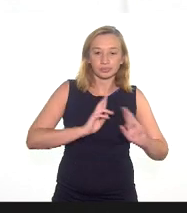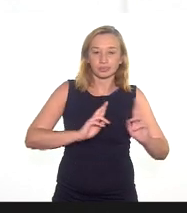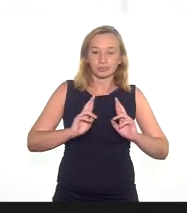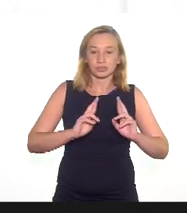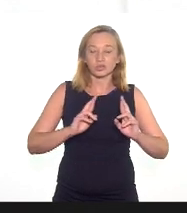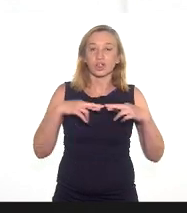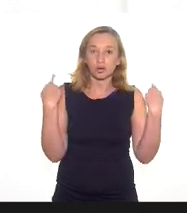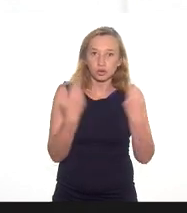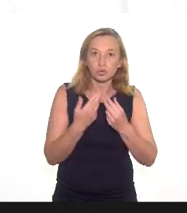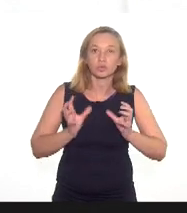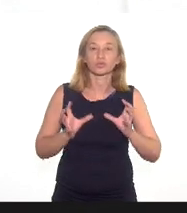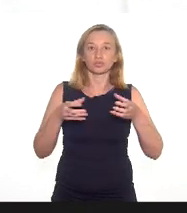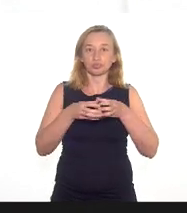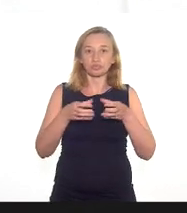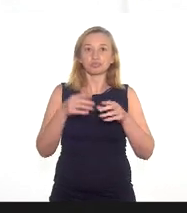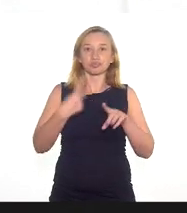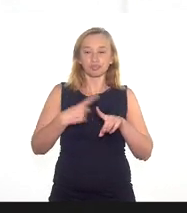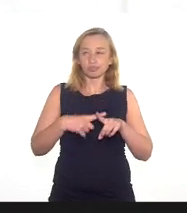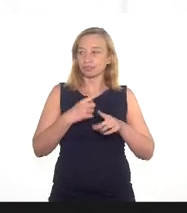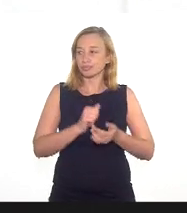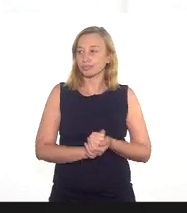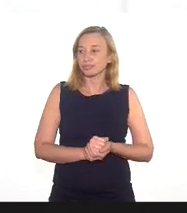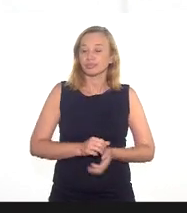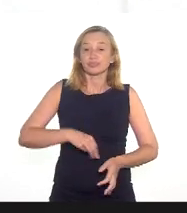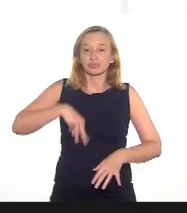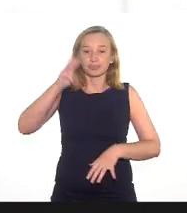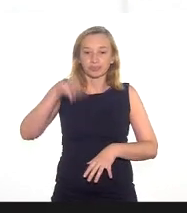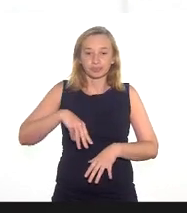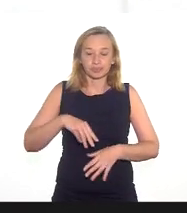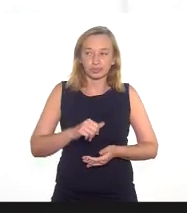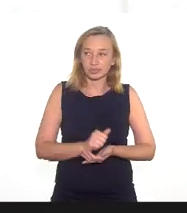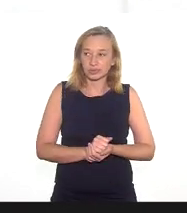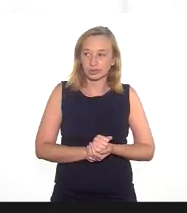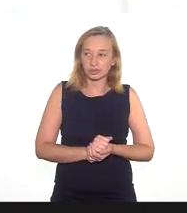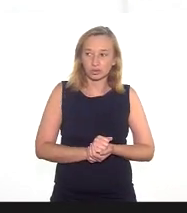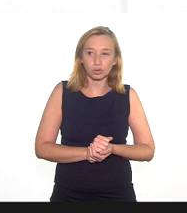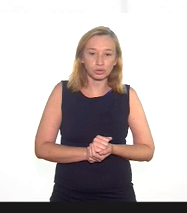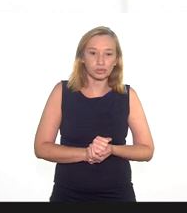conjunto, até porque quem delibera